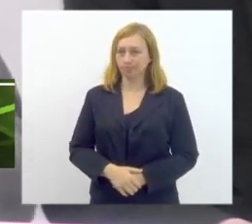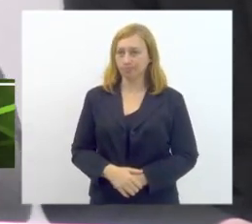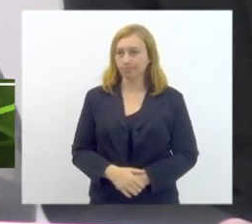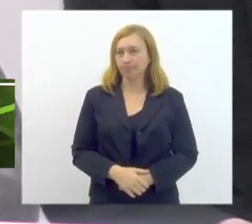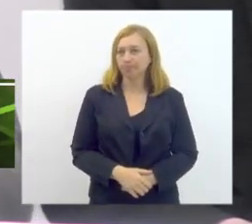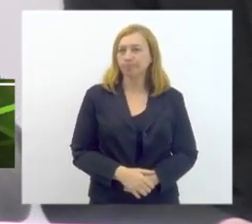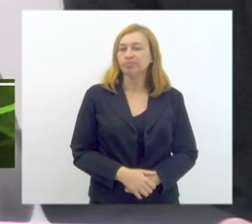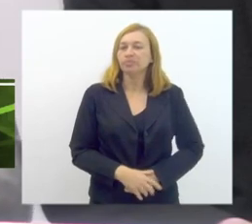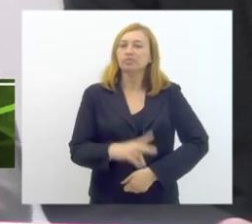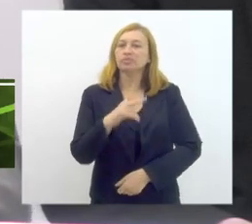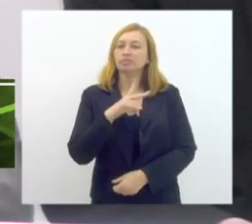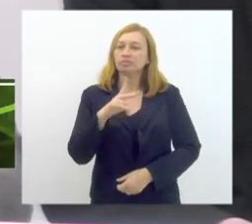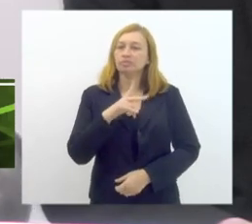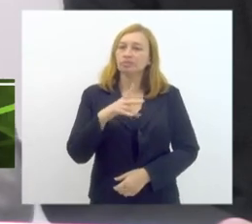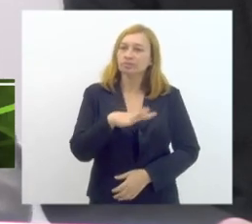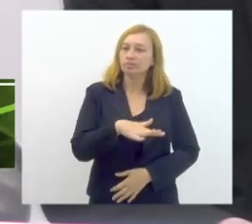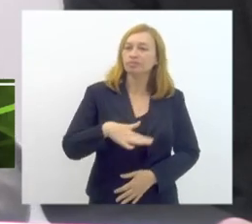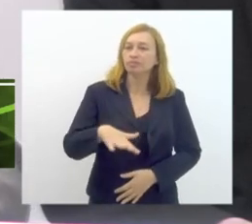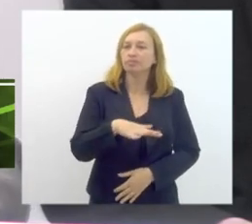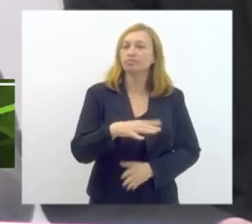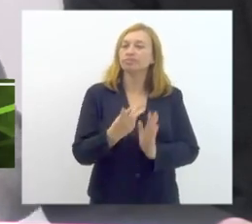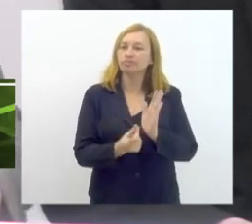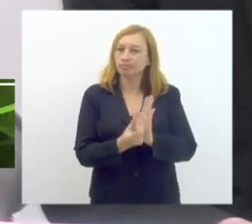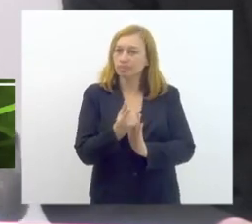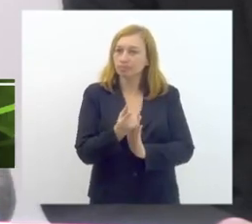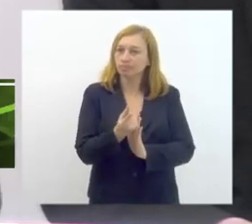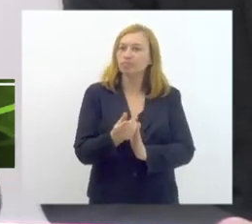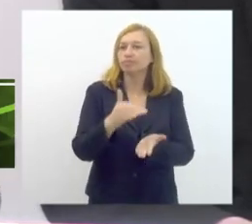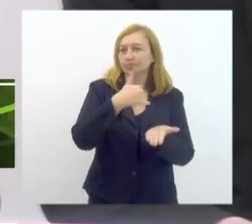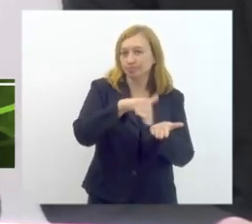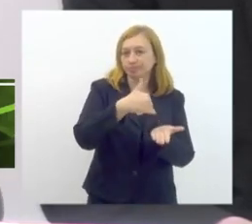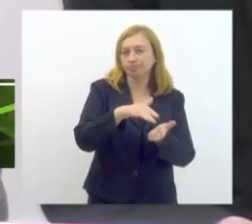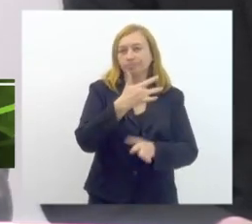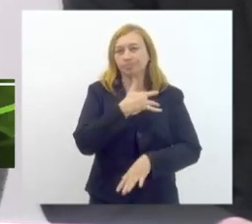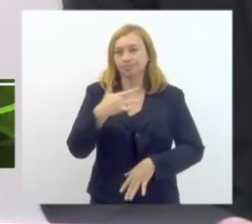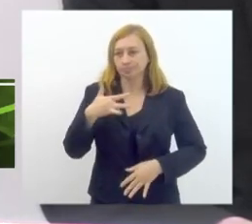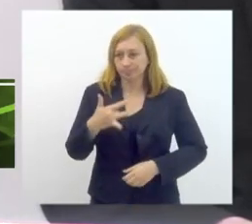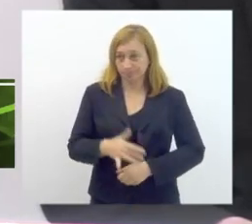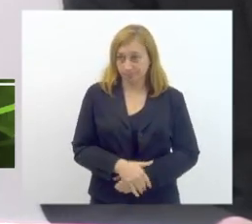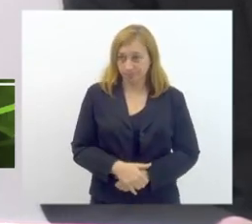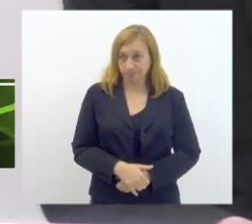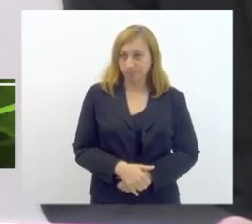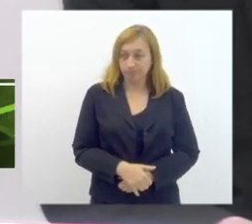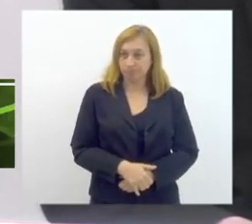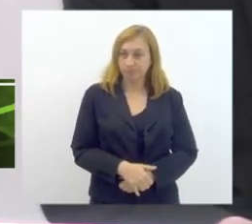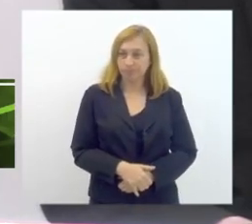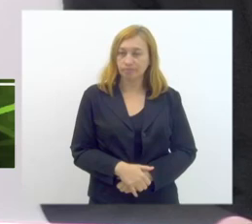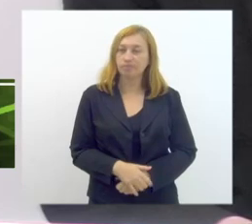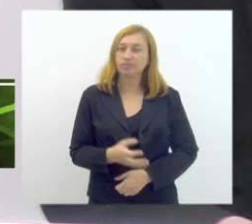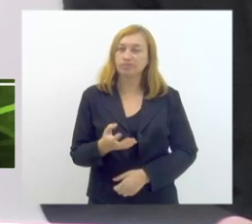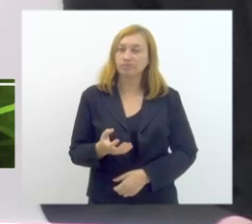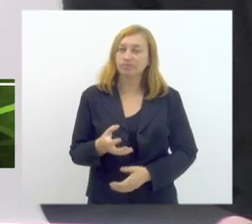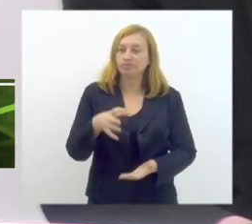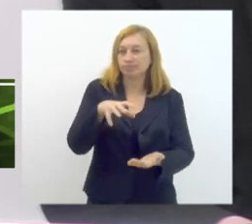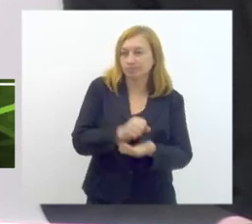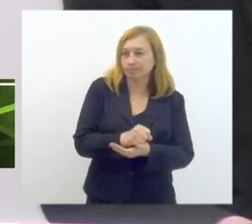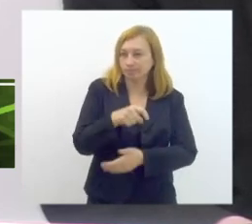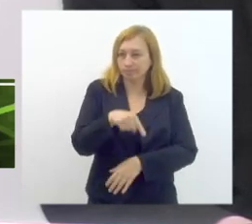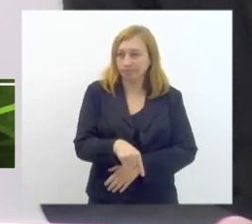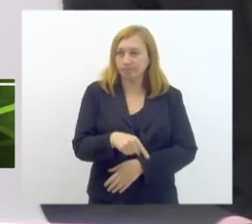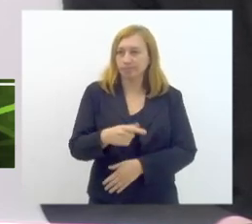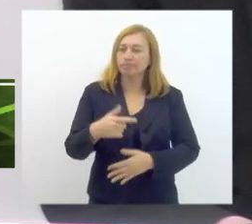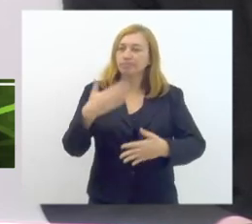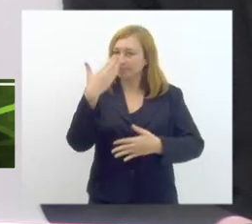as próprias unidades orçamentárias na Secretaria de Saúde. E aqui eu já quero deixar registrado o